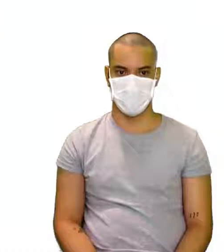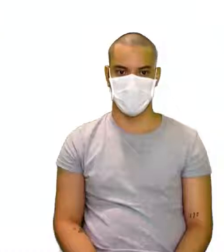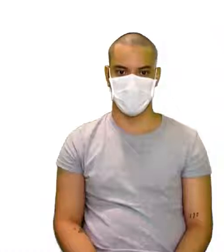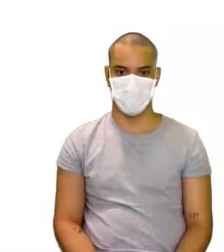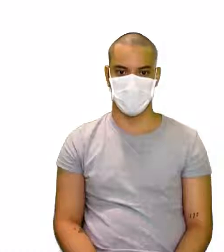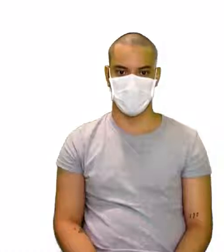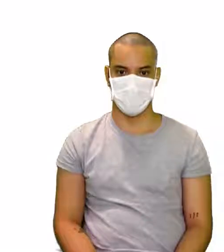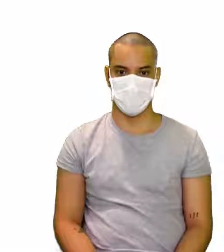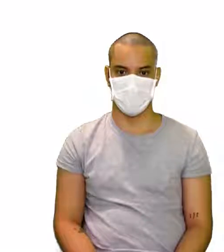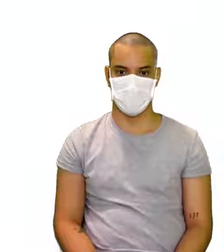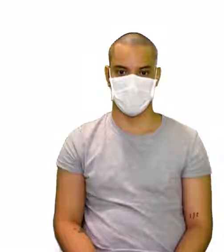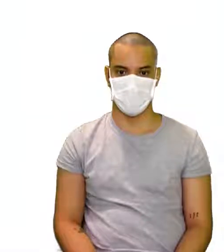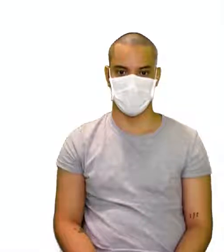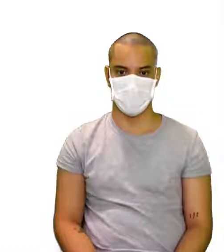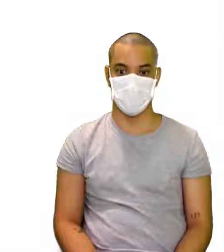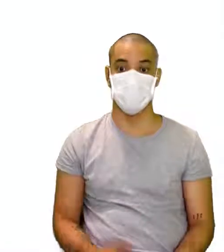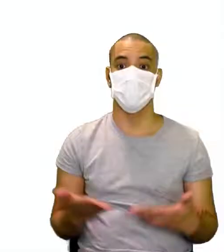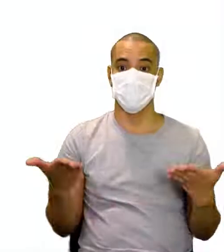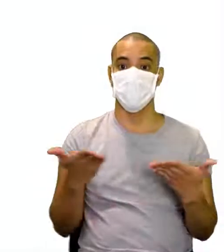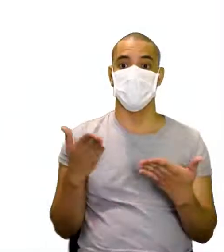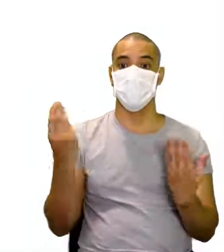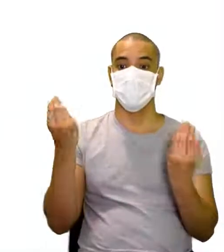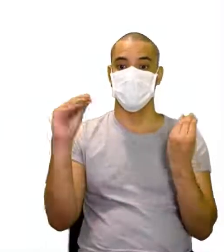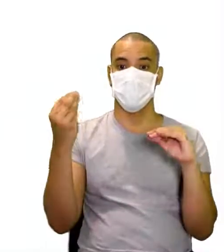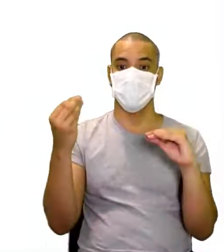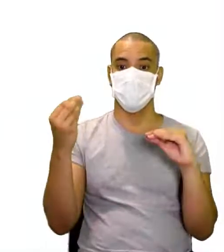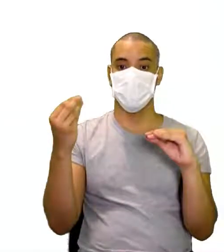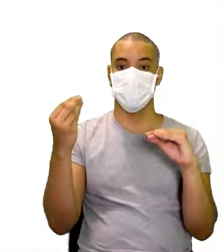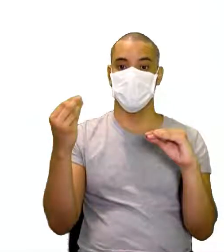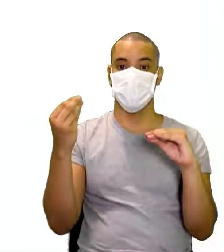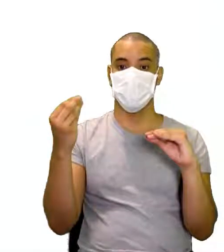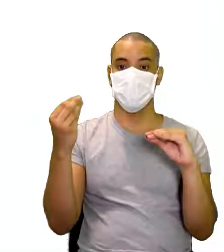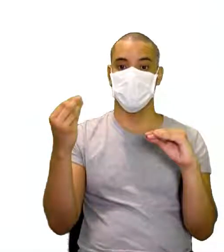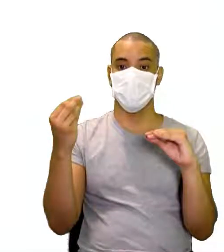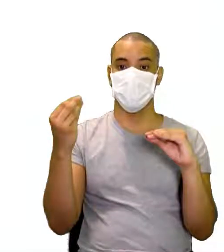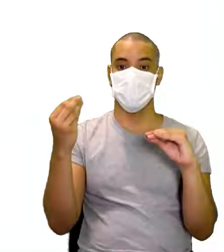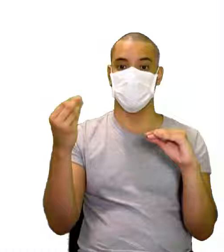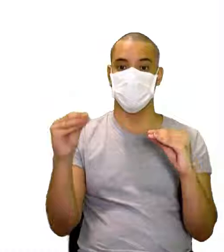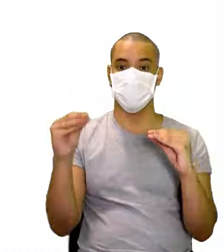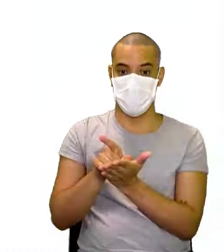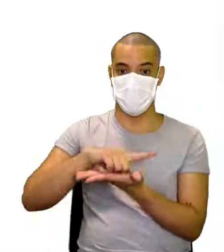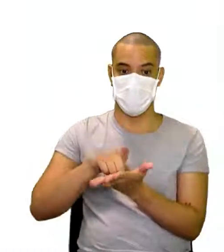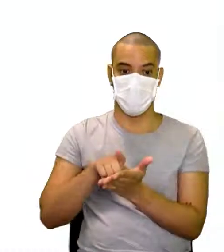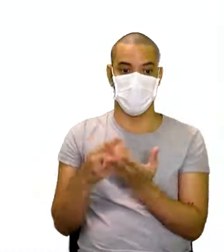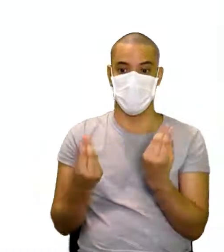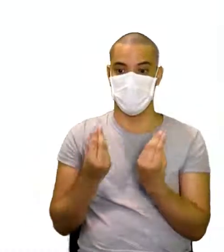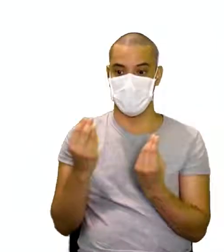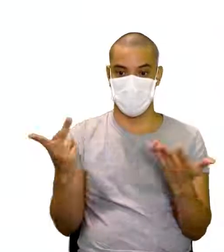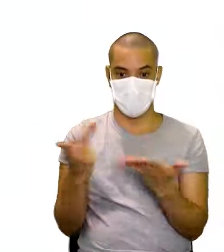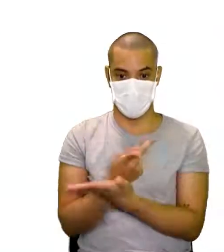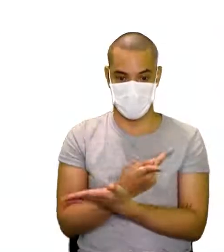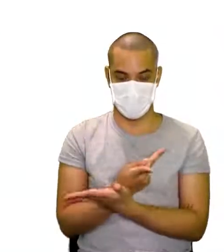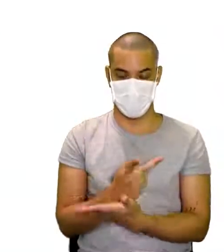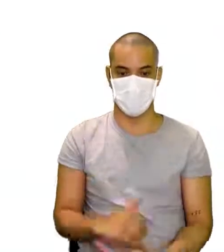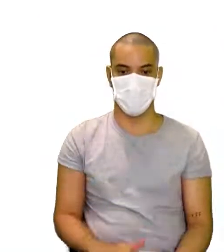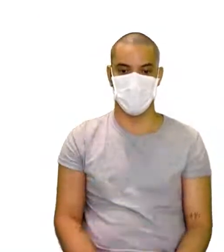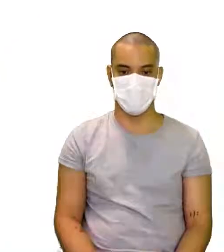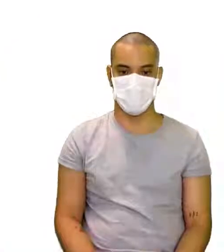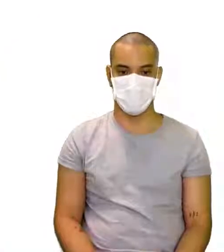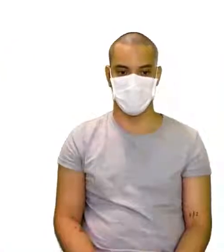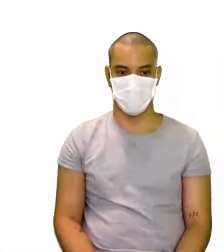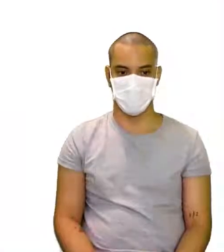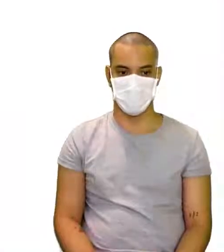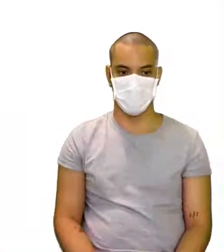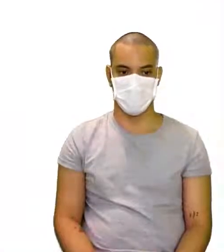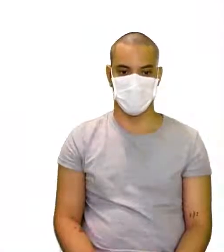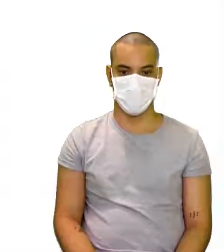ali. E agora a gente vai colocar como se comporta a bússola, que é o que determina aqui, que nós usamos lá no slide inicial, aqui